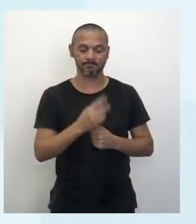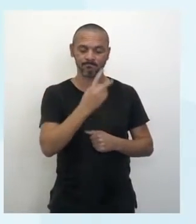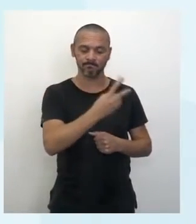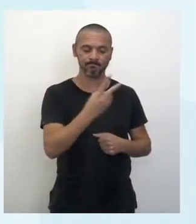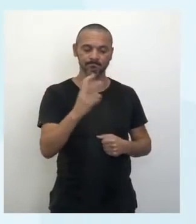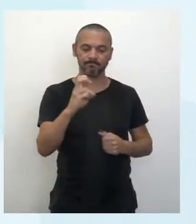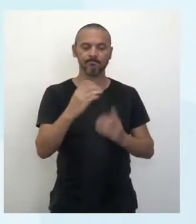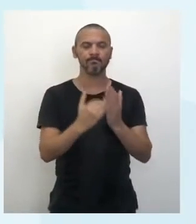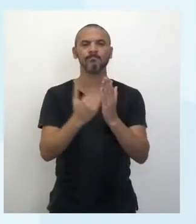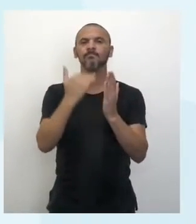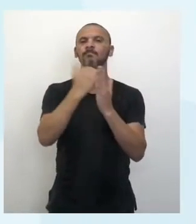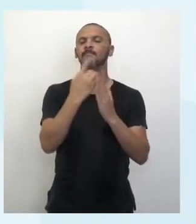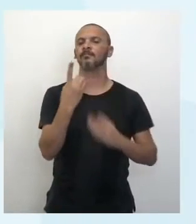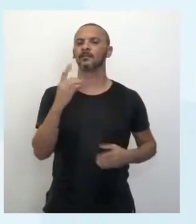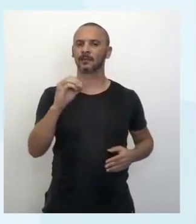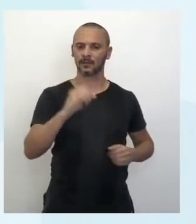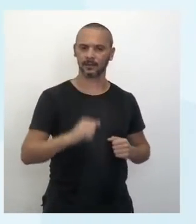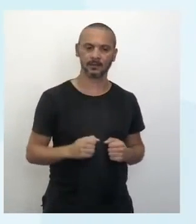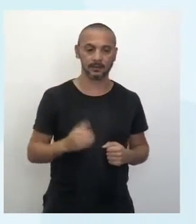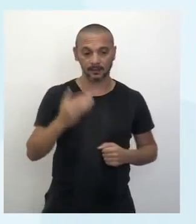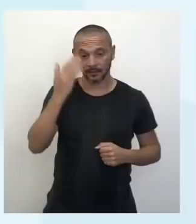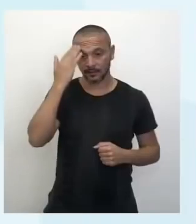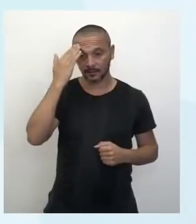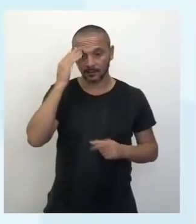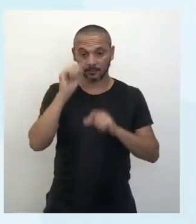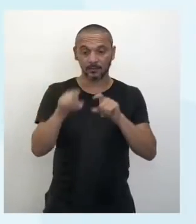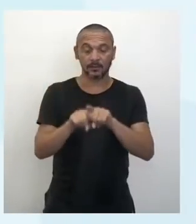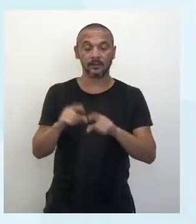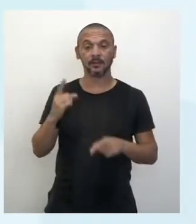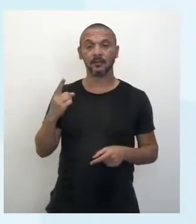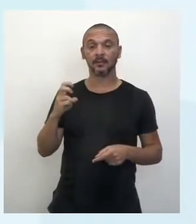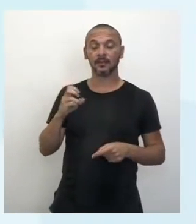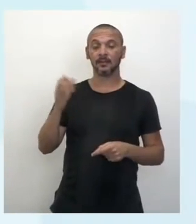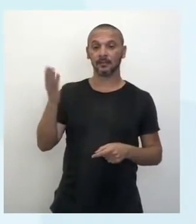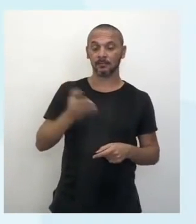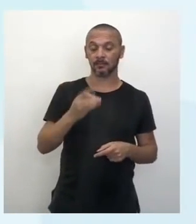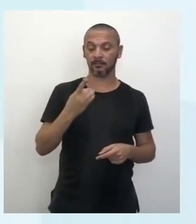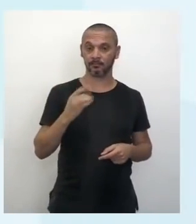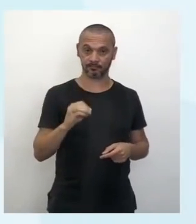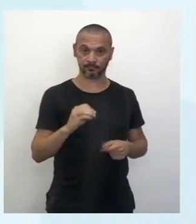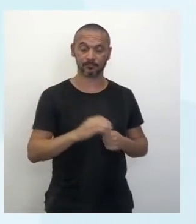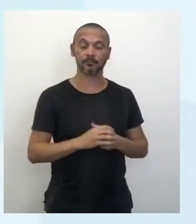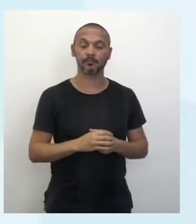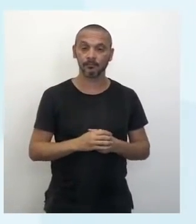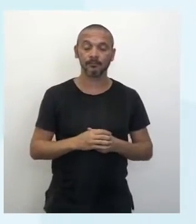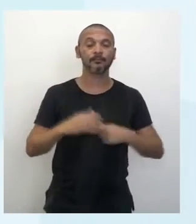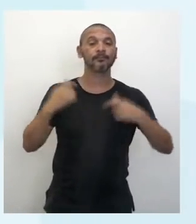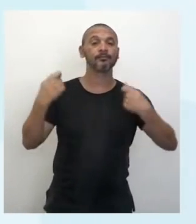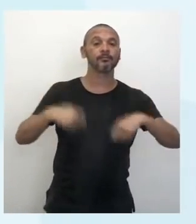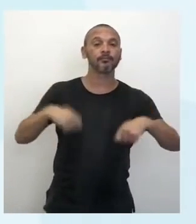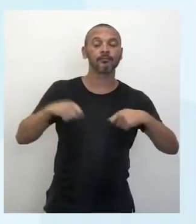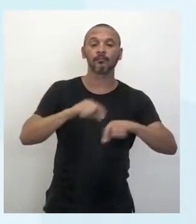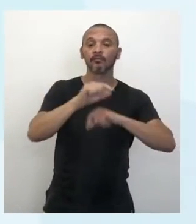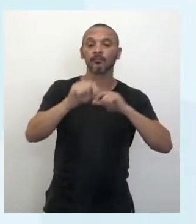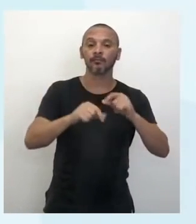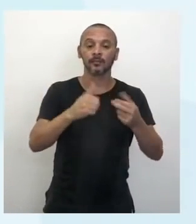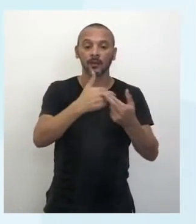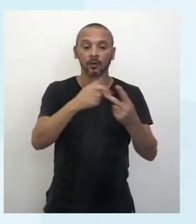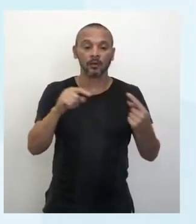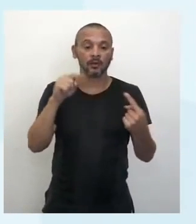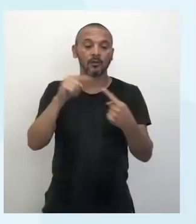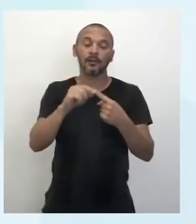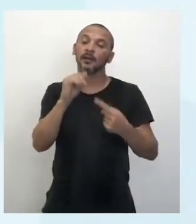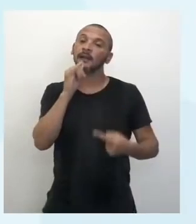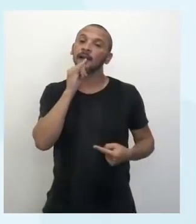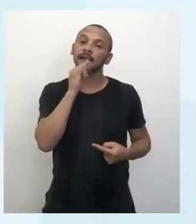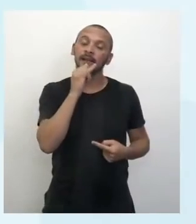que 10. Eu já sei, ó, que a razão é 15 décimos, não é isso? Isso aqui deveria ser alguma coisa do tipo assim,